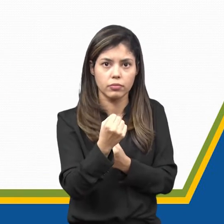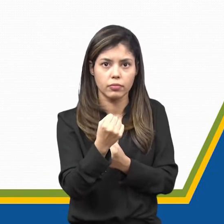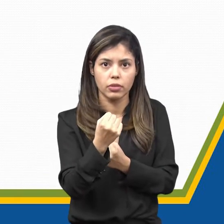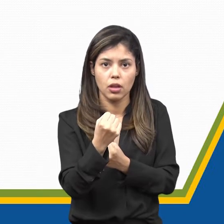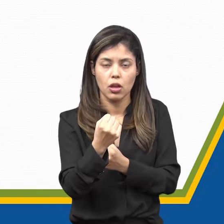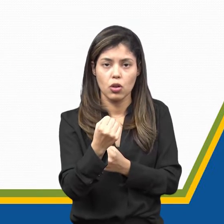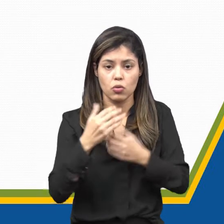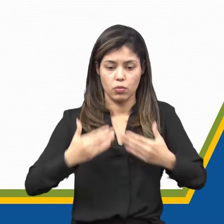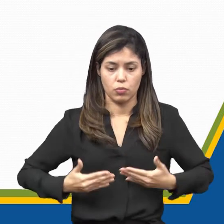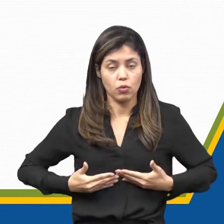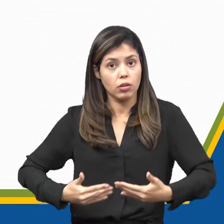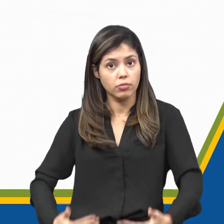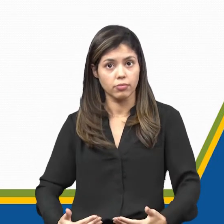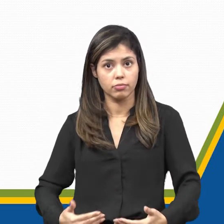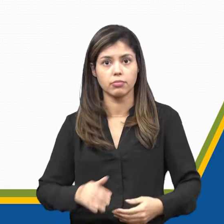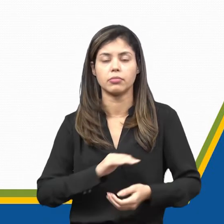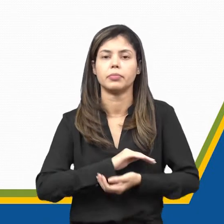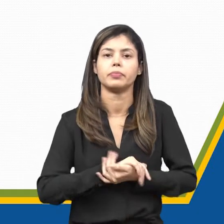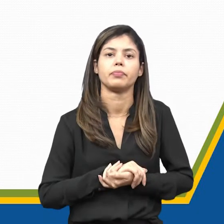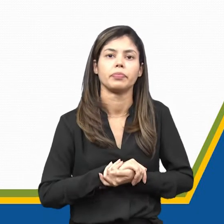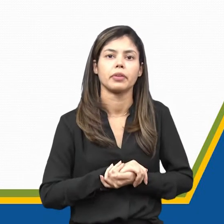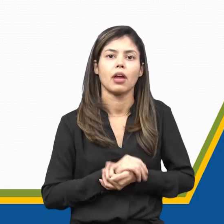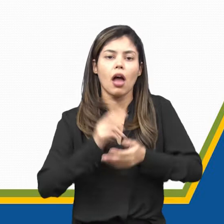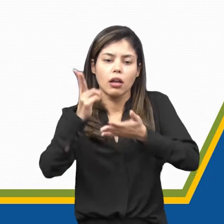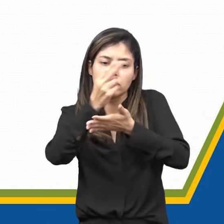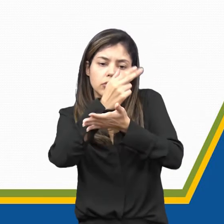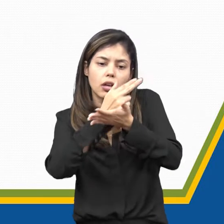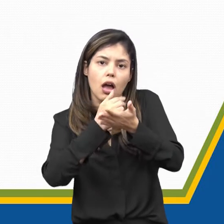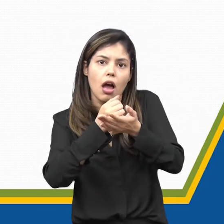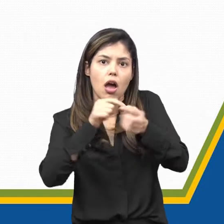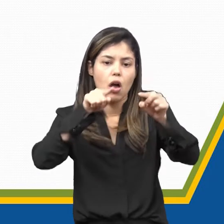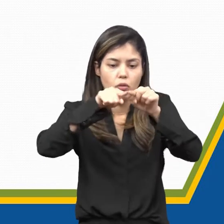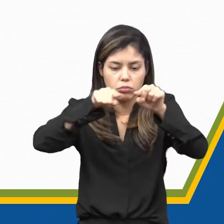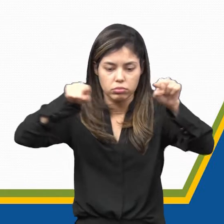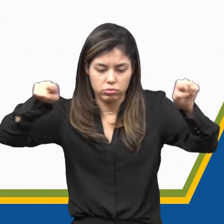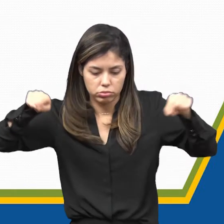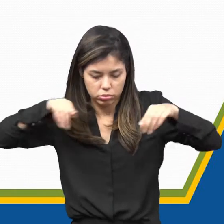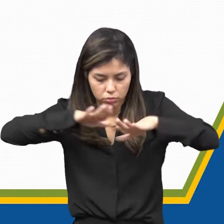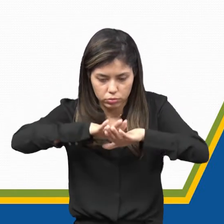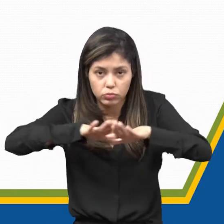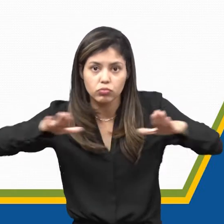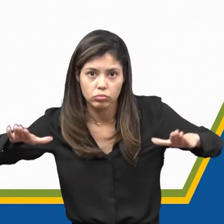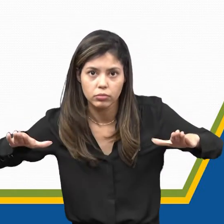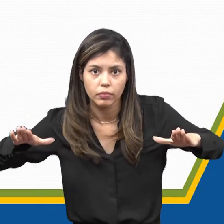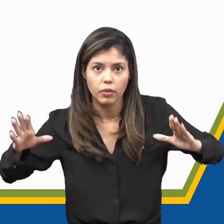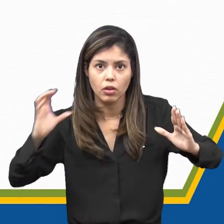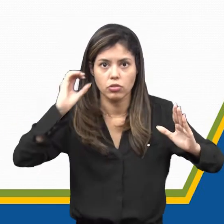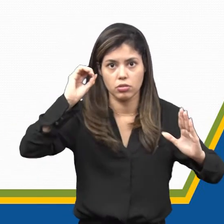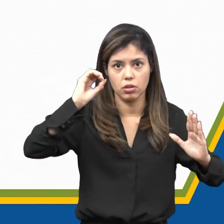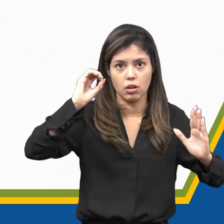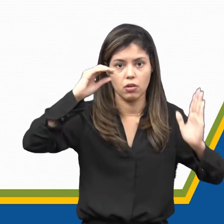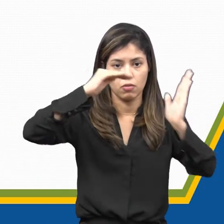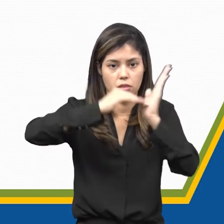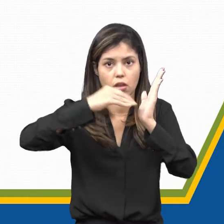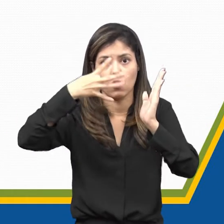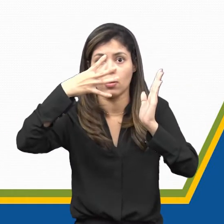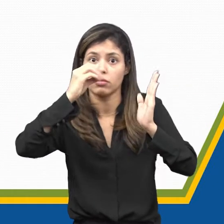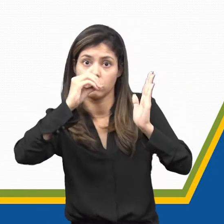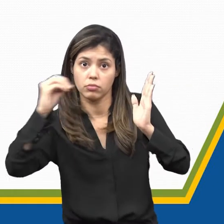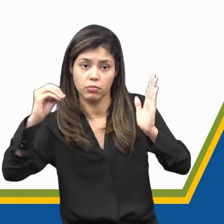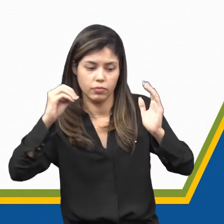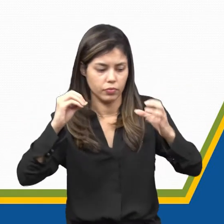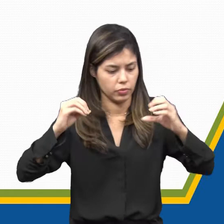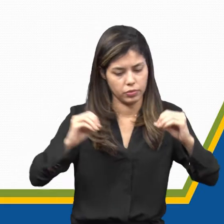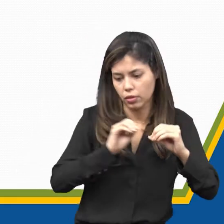membros inferiores. É desenhado no chão uma escala de 0 a 400 centímetros, ou seja, de